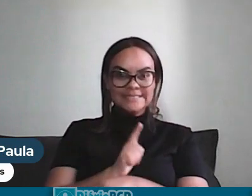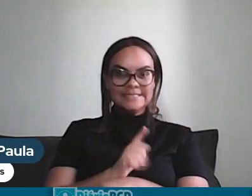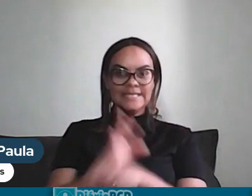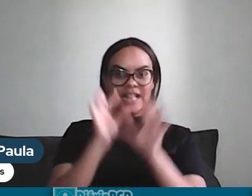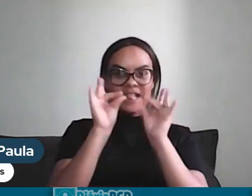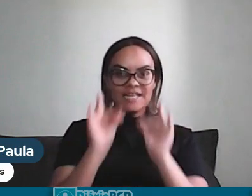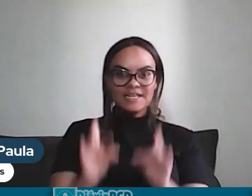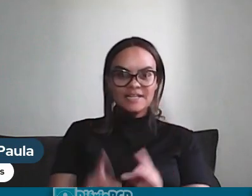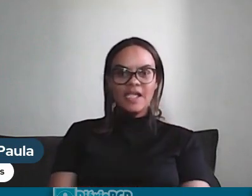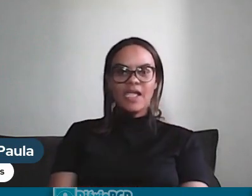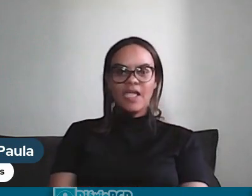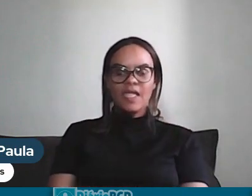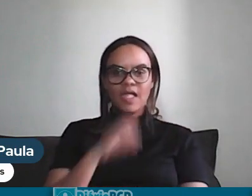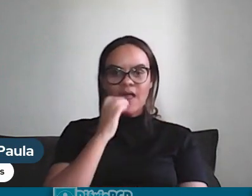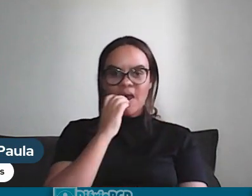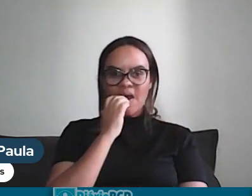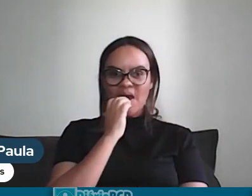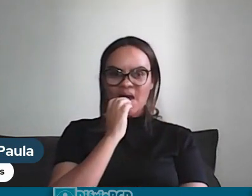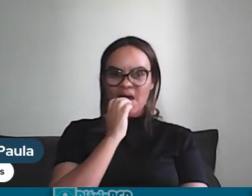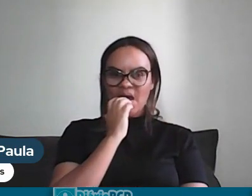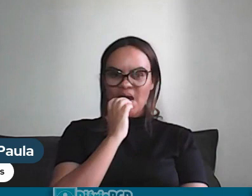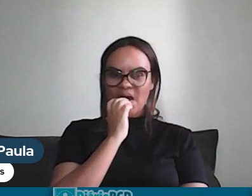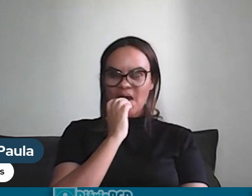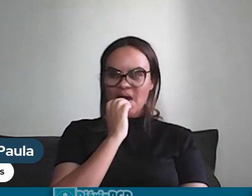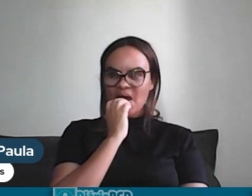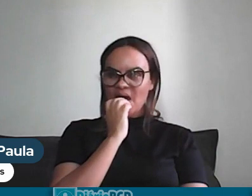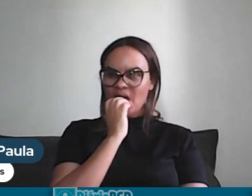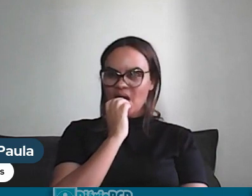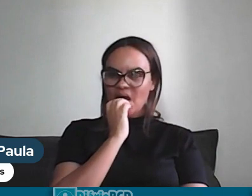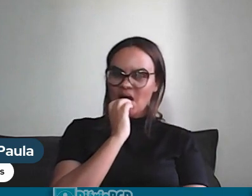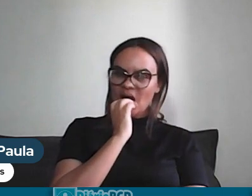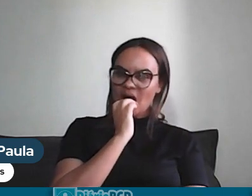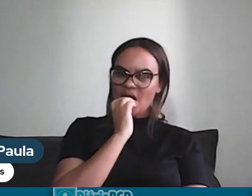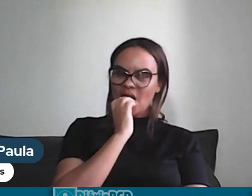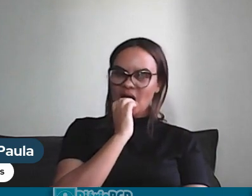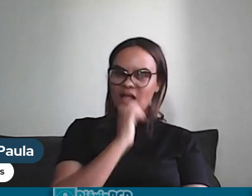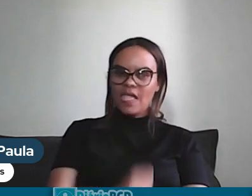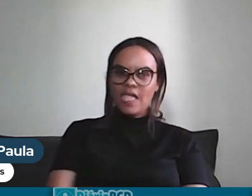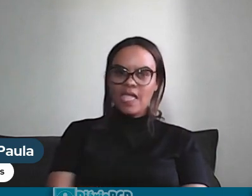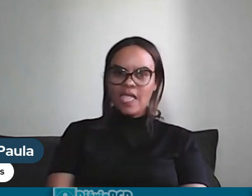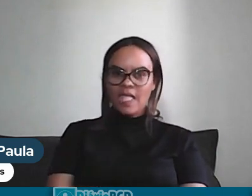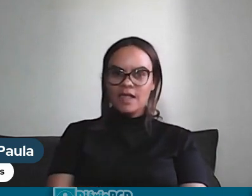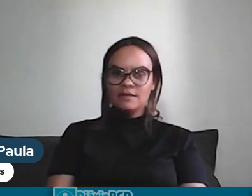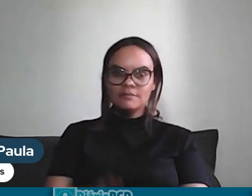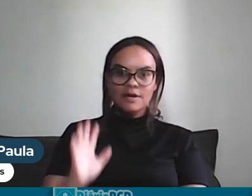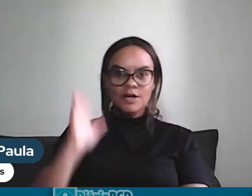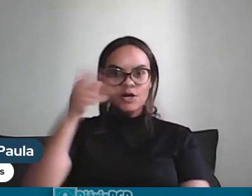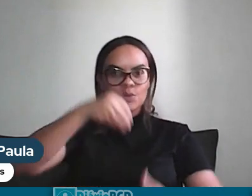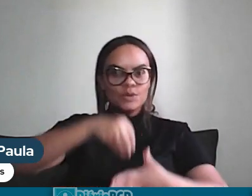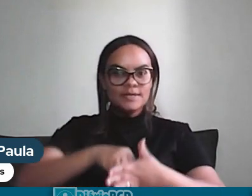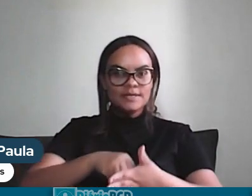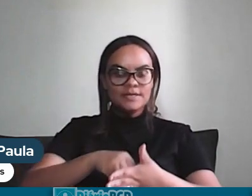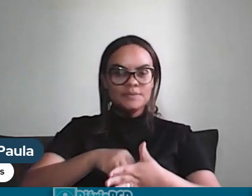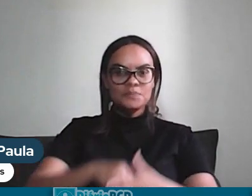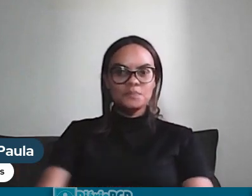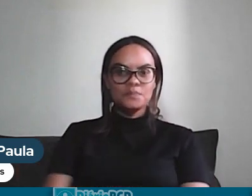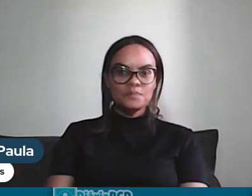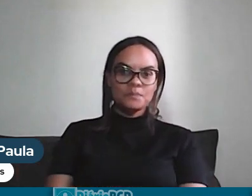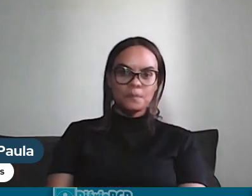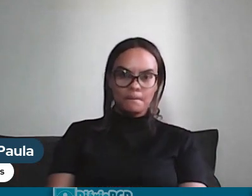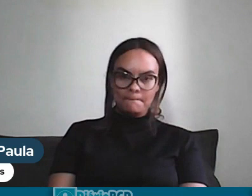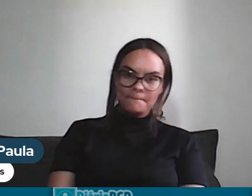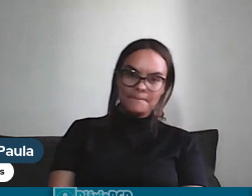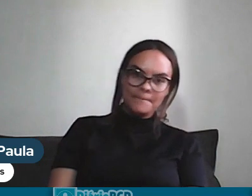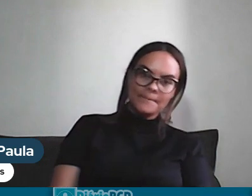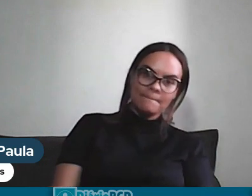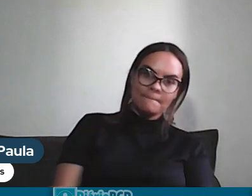gente tentar dizer o que é que acontece aconteceu dentro da PNAD, que é de